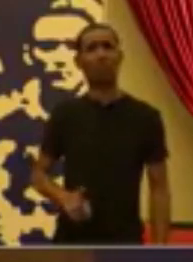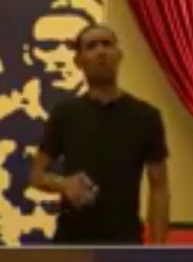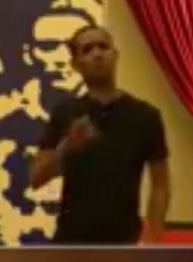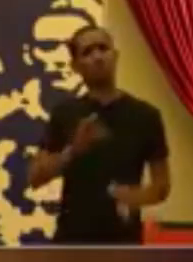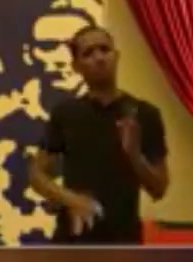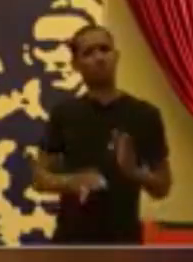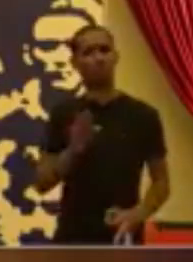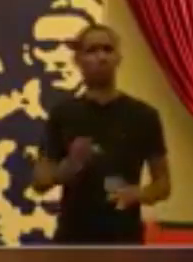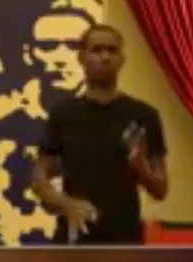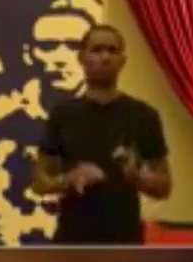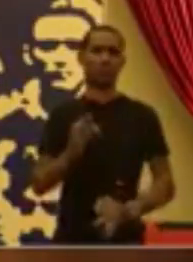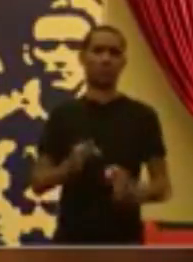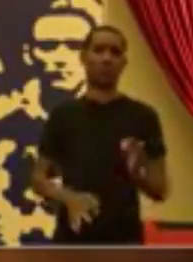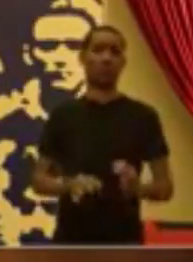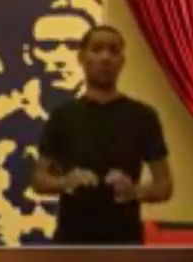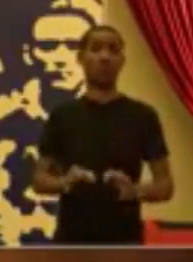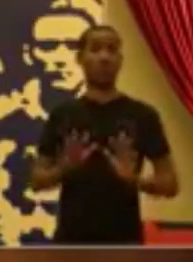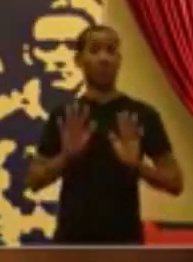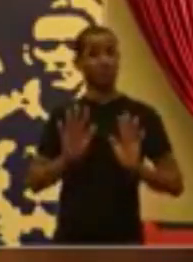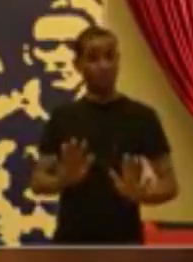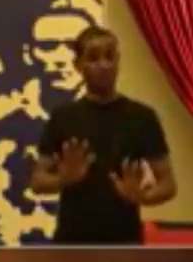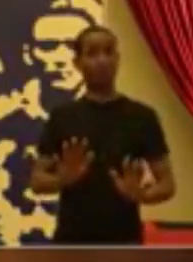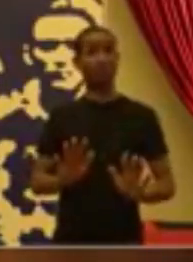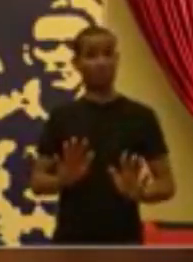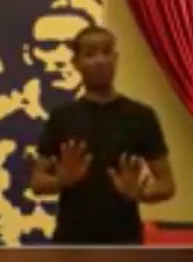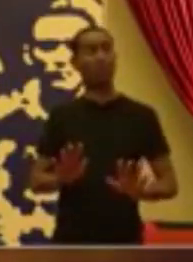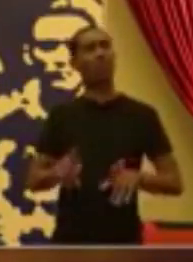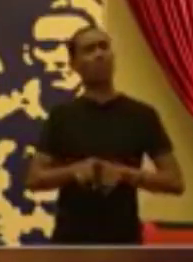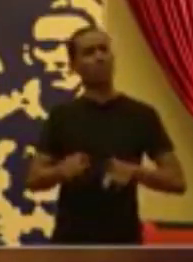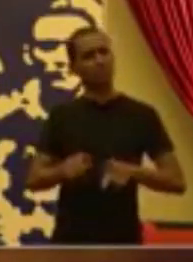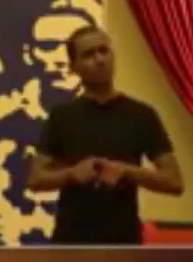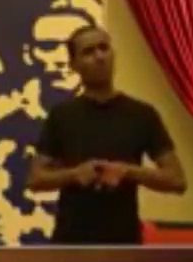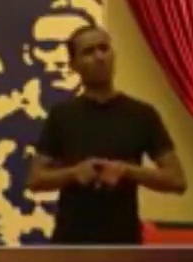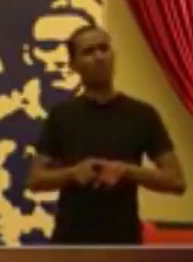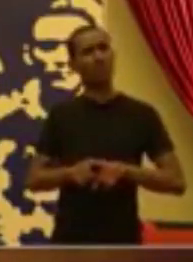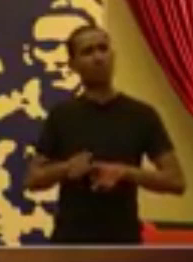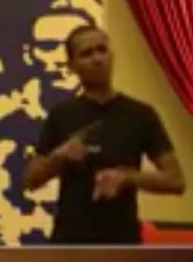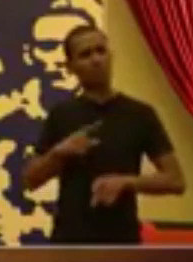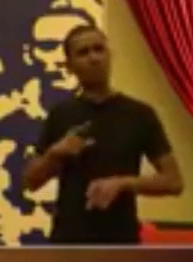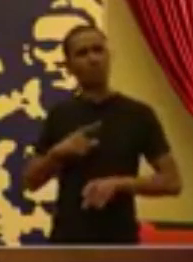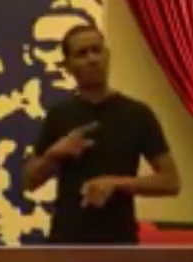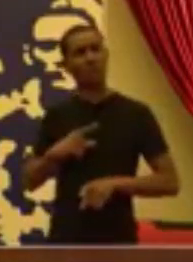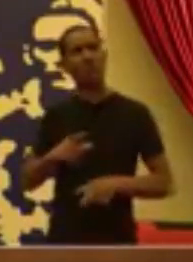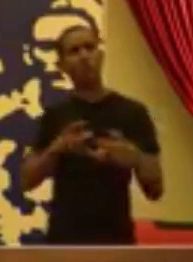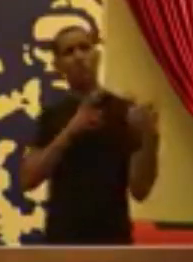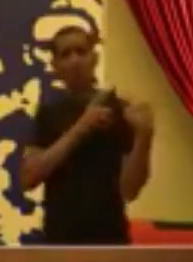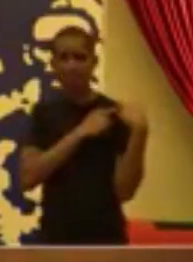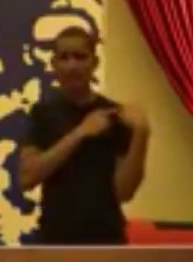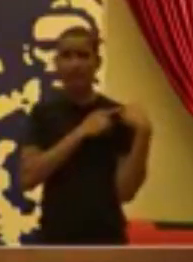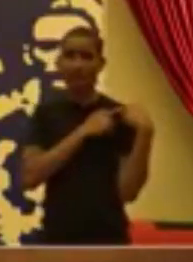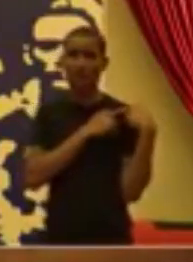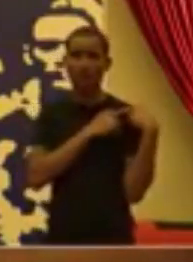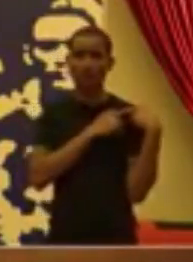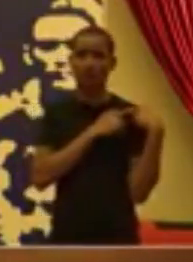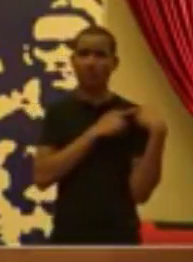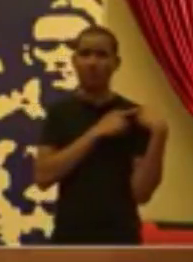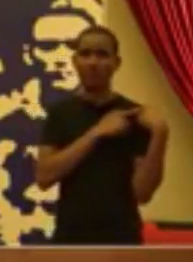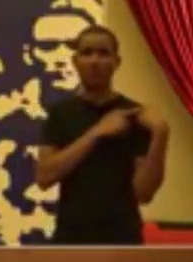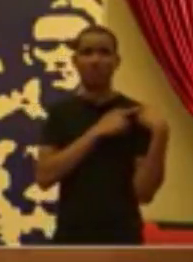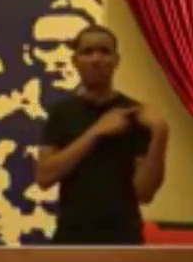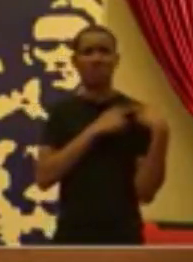justiça, mas também com um compromisso para a superação